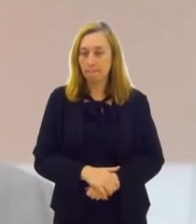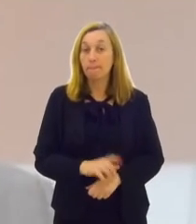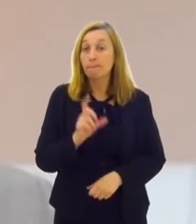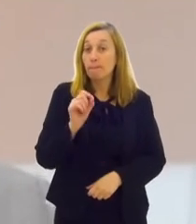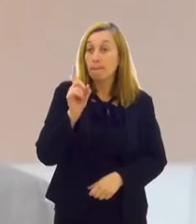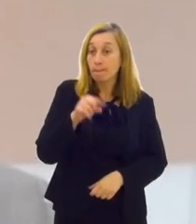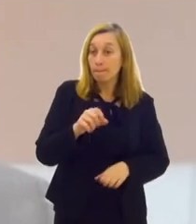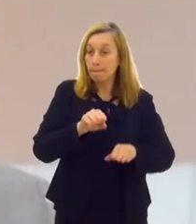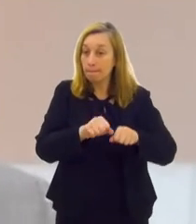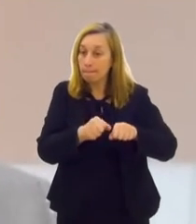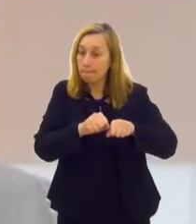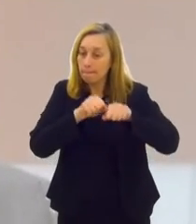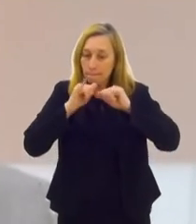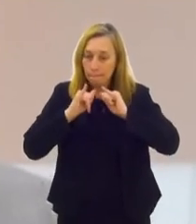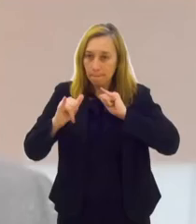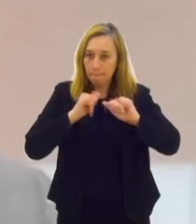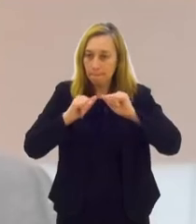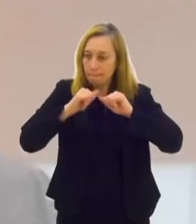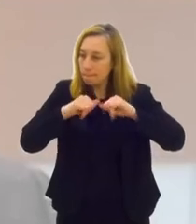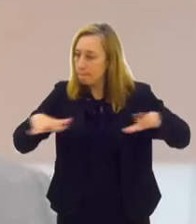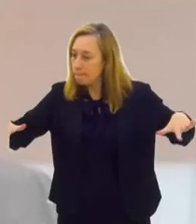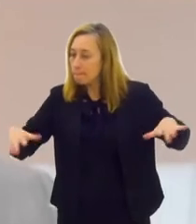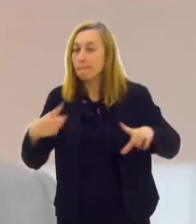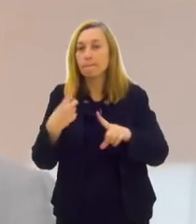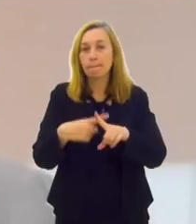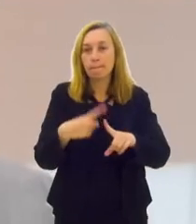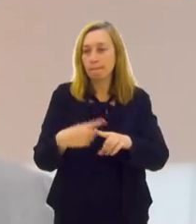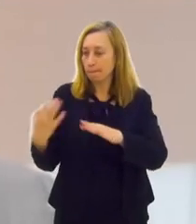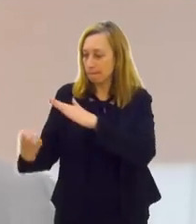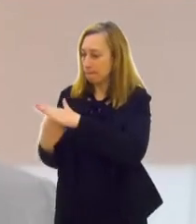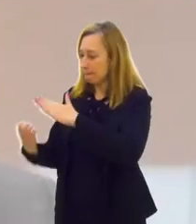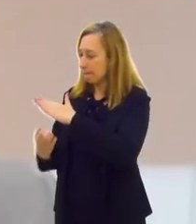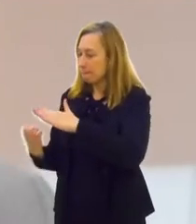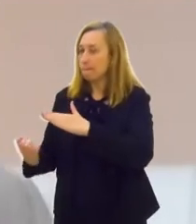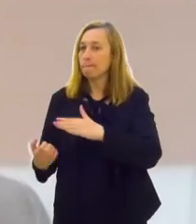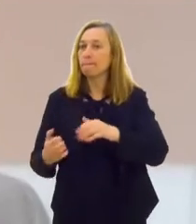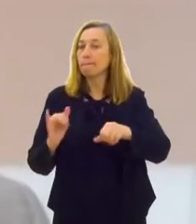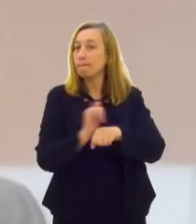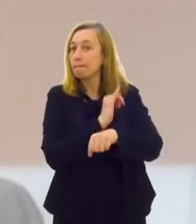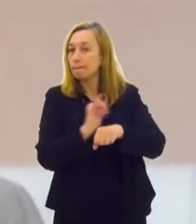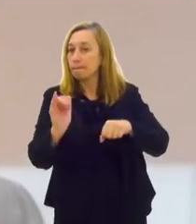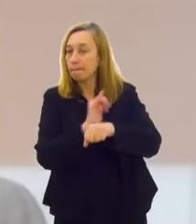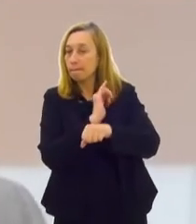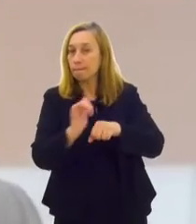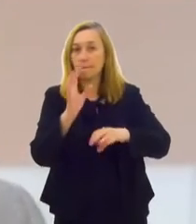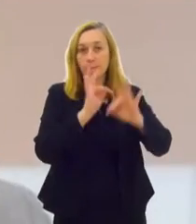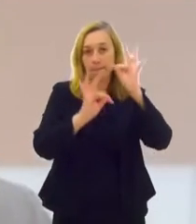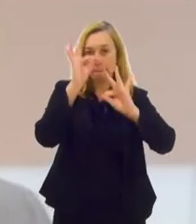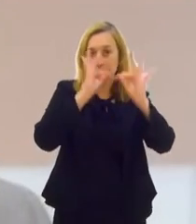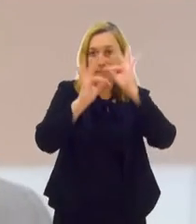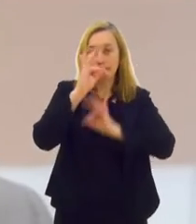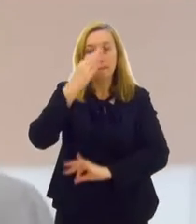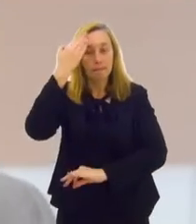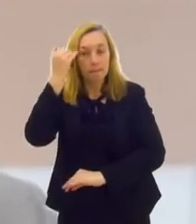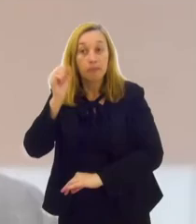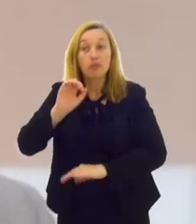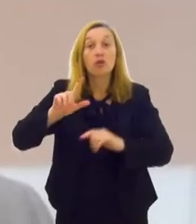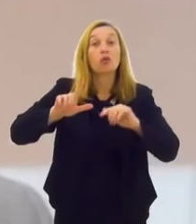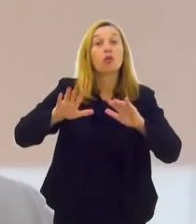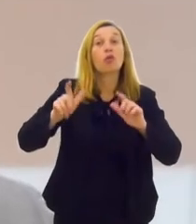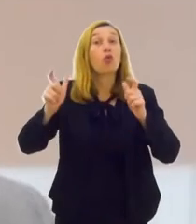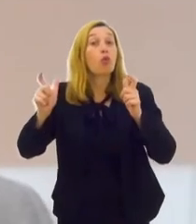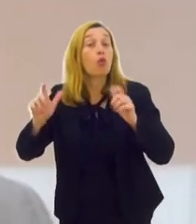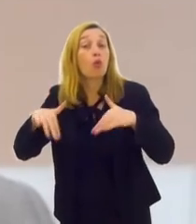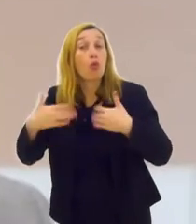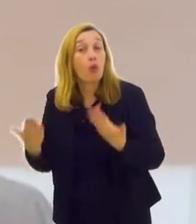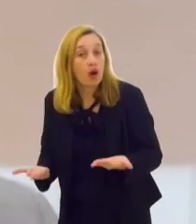o que é um disparo em massa. Por quê? Porque essas empresas têm mecanismos tecnológicos para saber